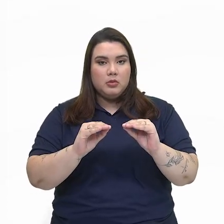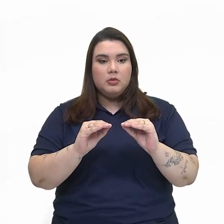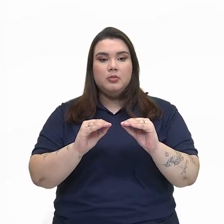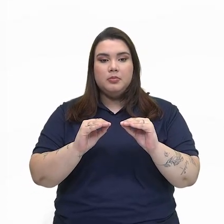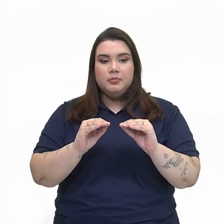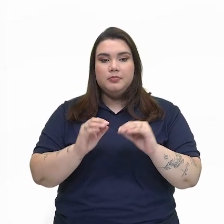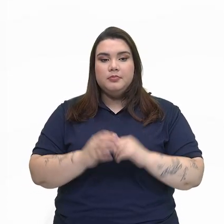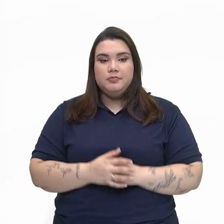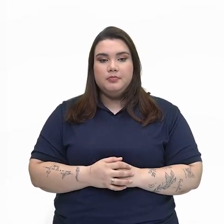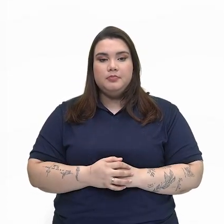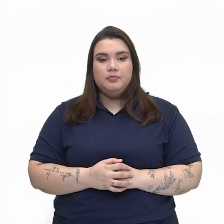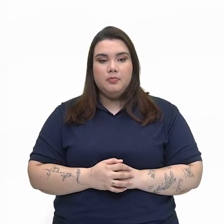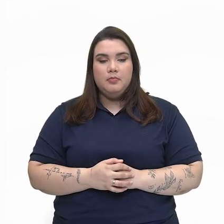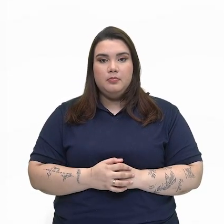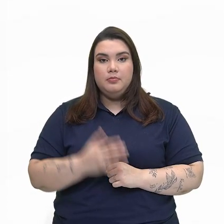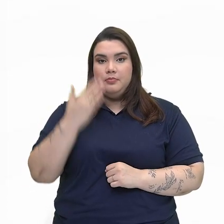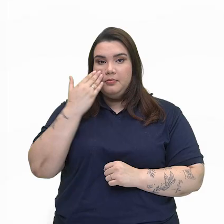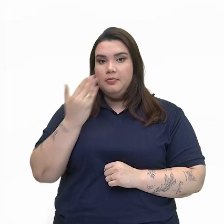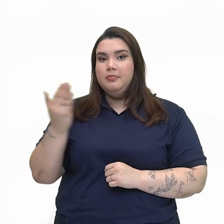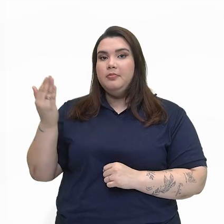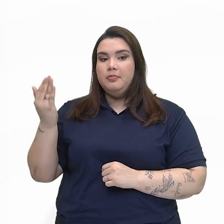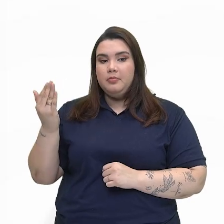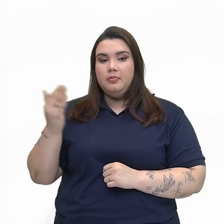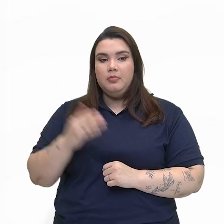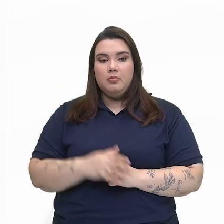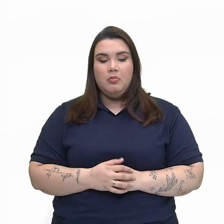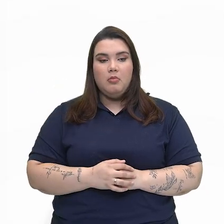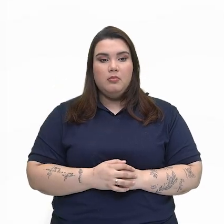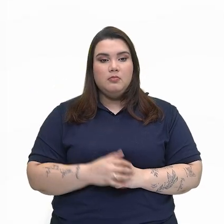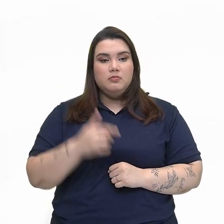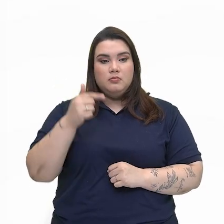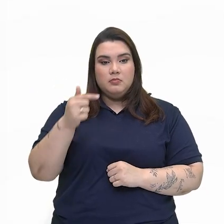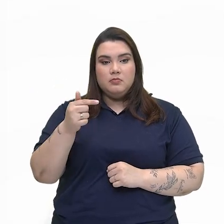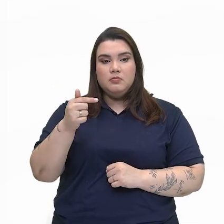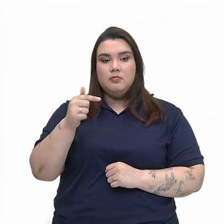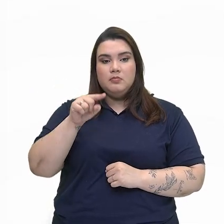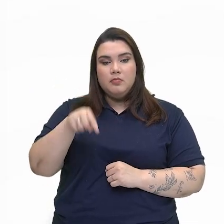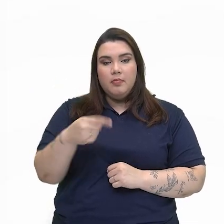notação científica. Ou seja, ele é